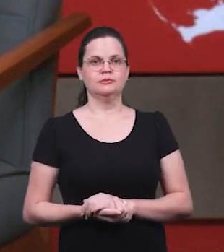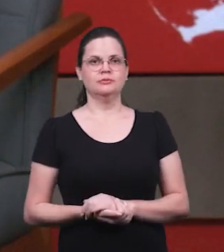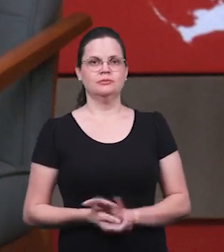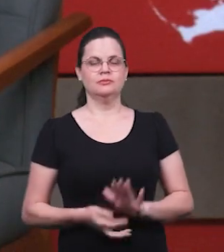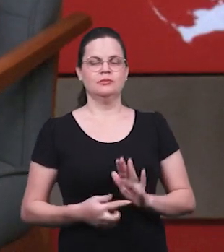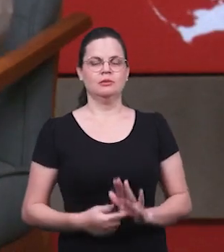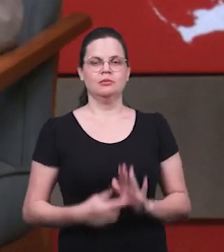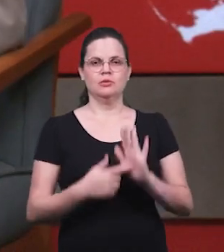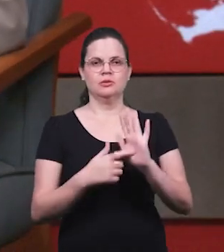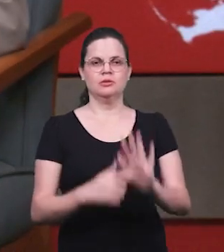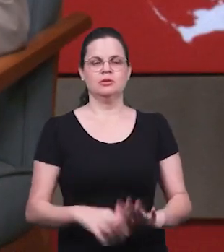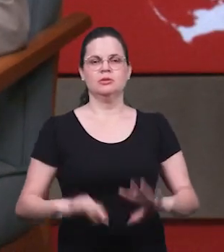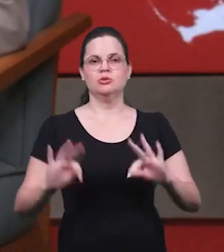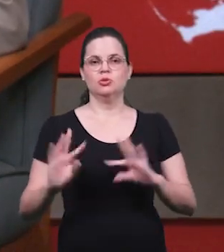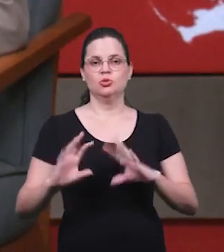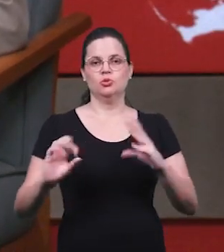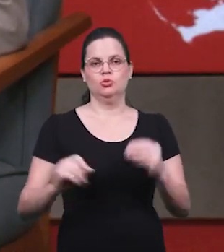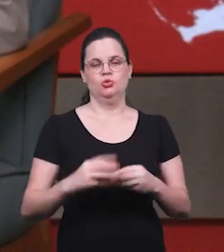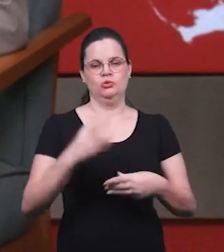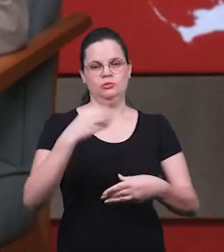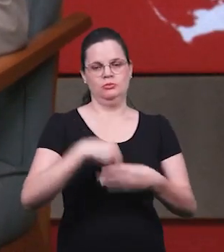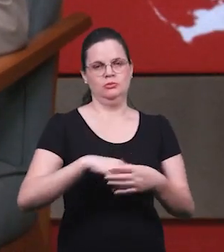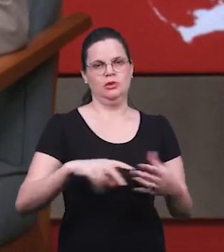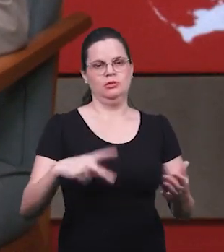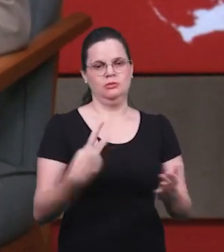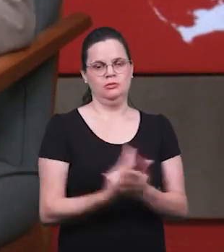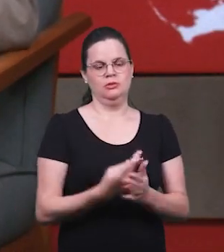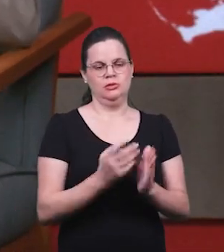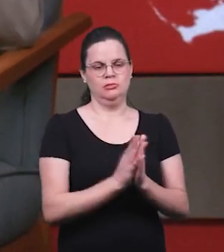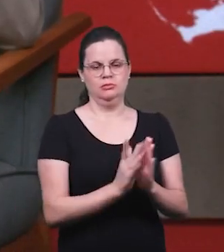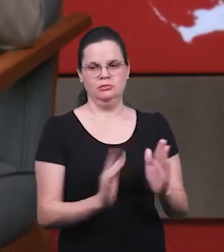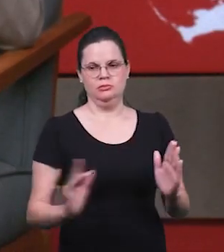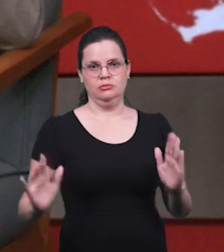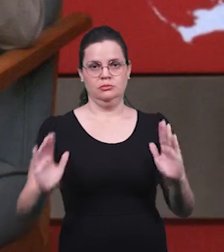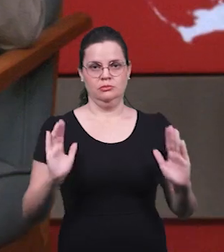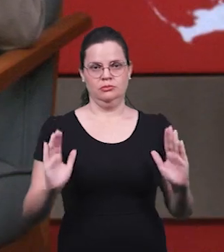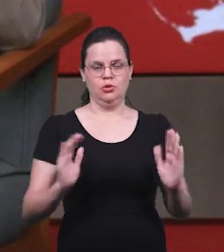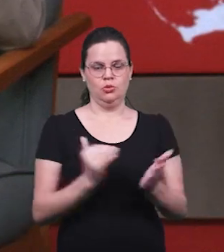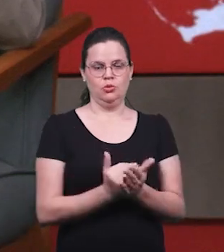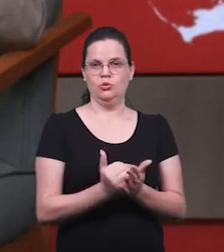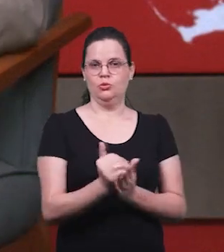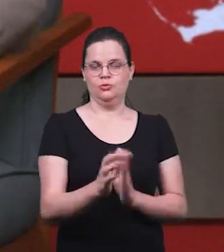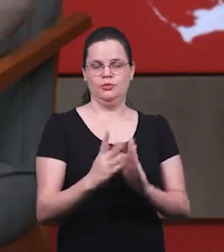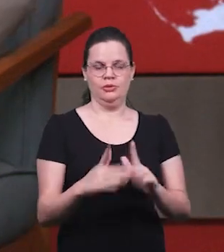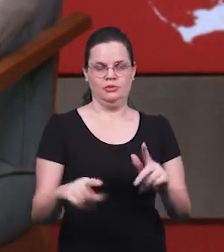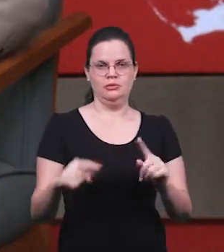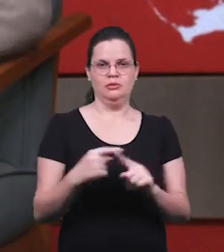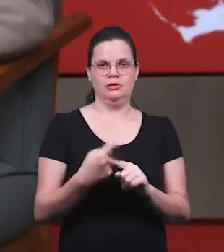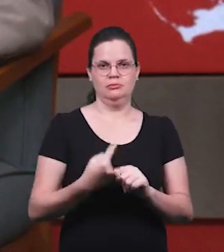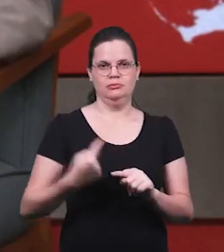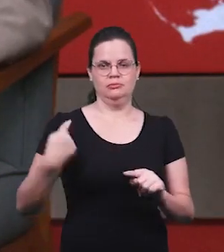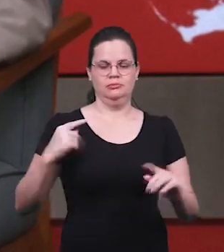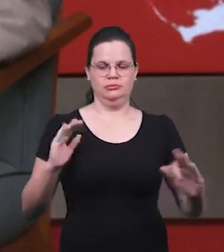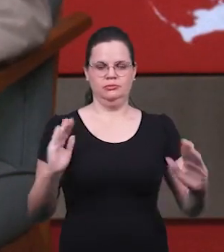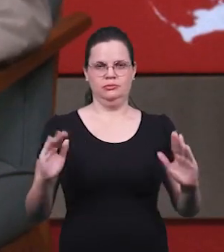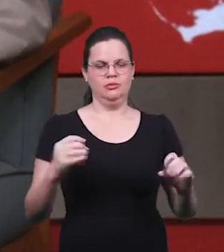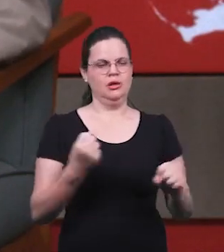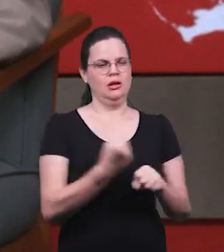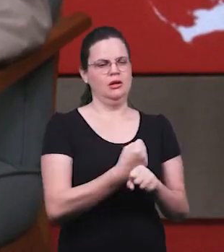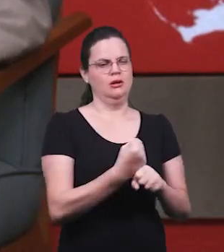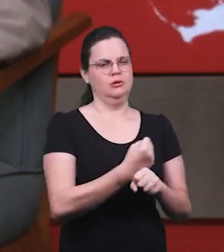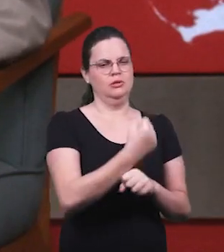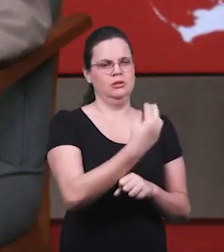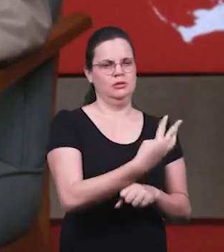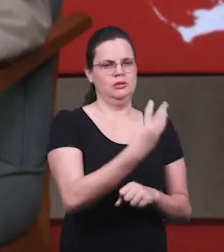mostrando tudo aquilo que aconteceu naquele início na igreja do ano